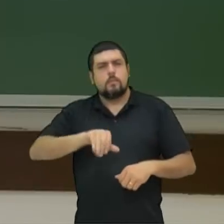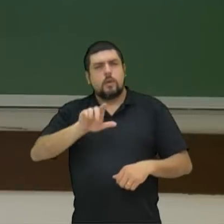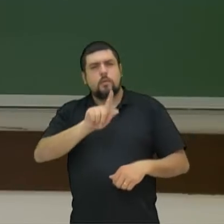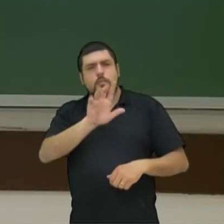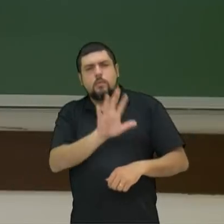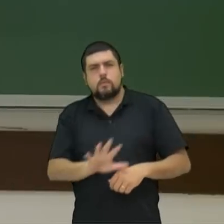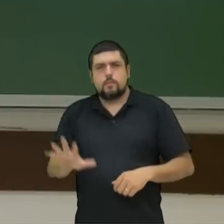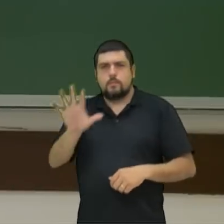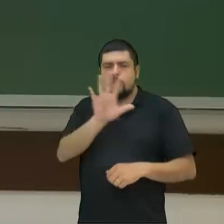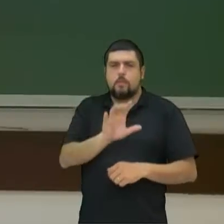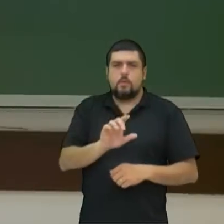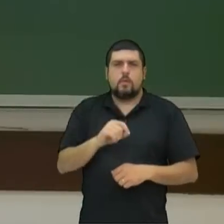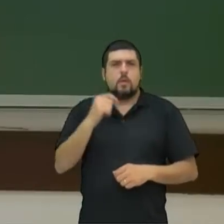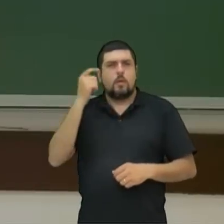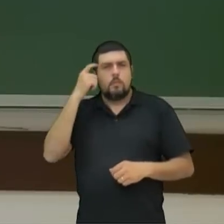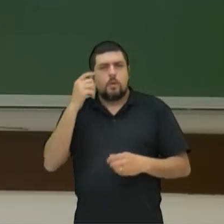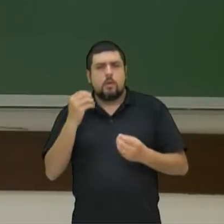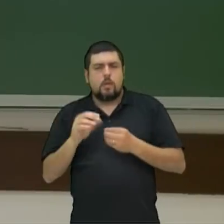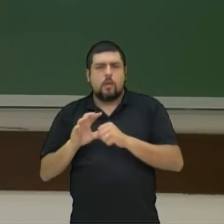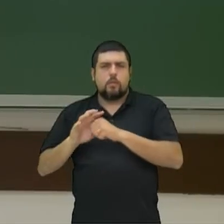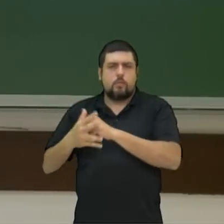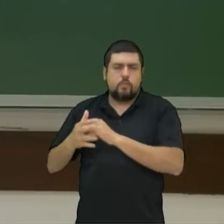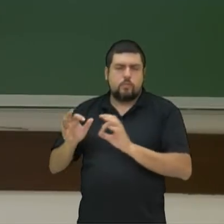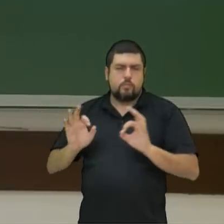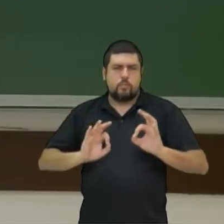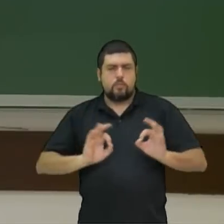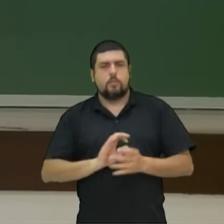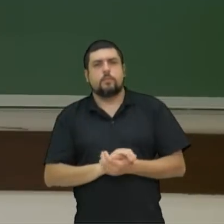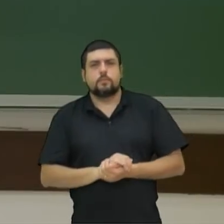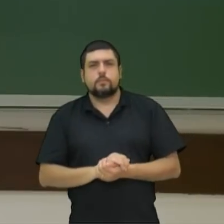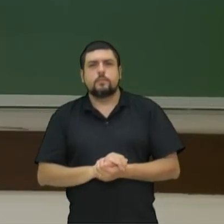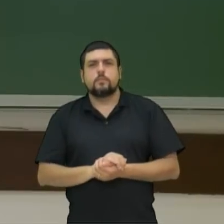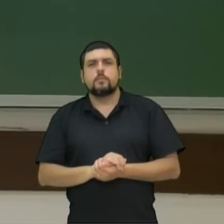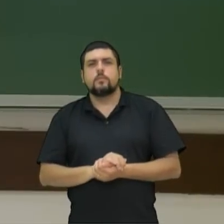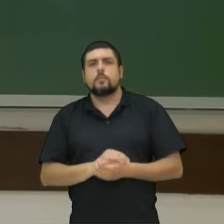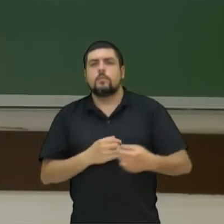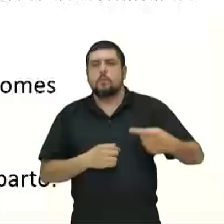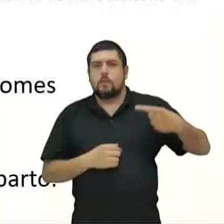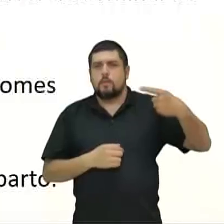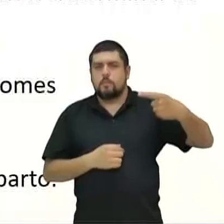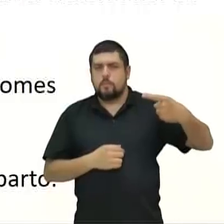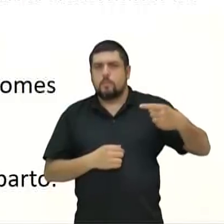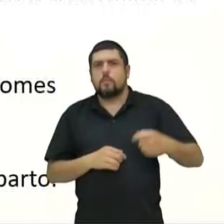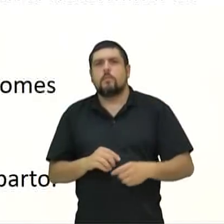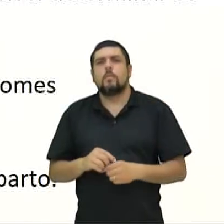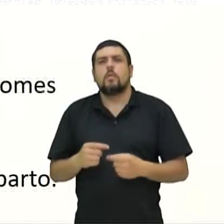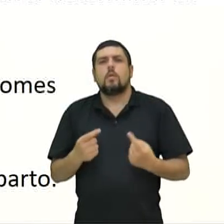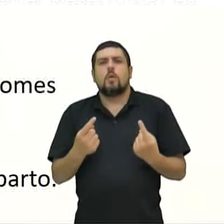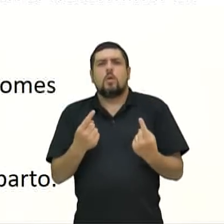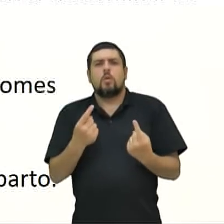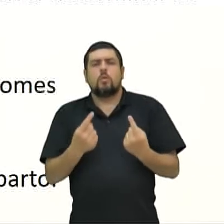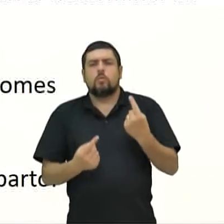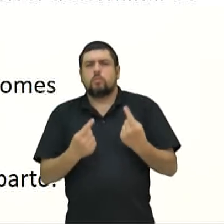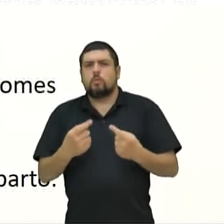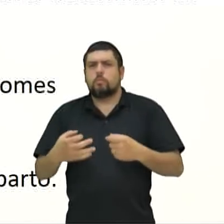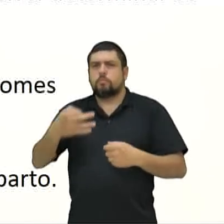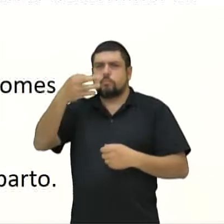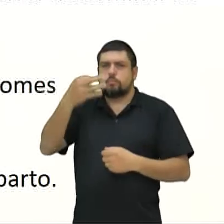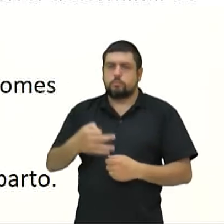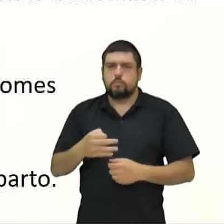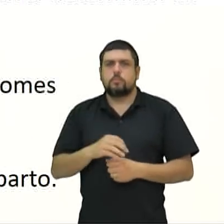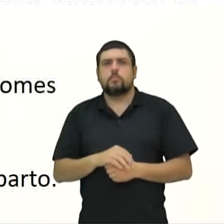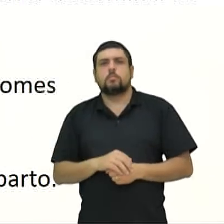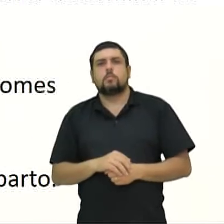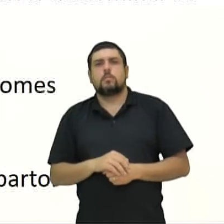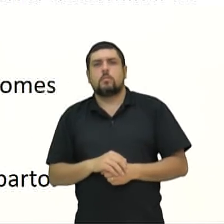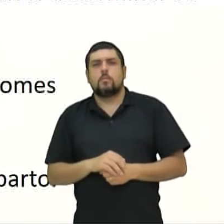pensar muito em questão de Covid, meio aleatório ali. Vamos ao primeiro exercício. Assinale a alternativa correta. Os indivíduos